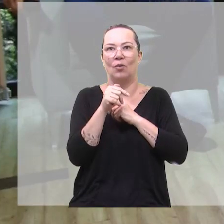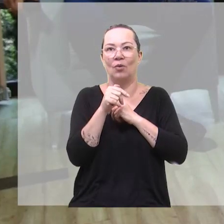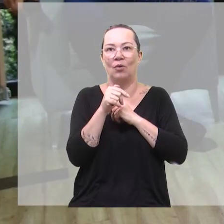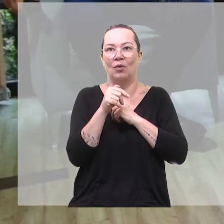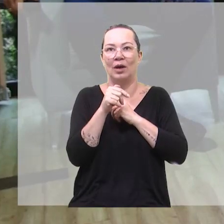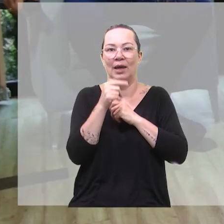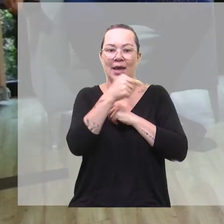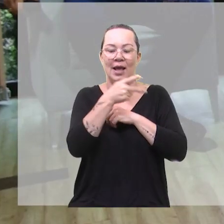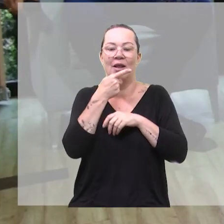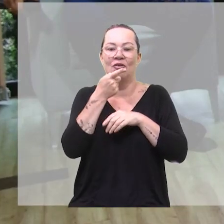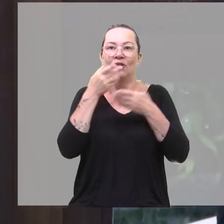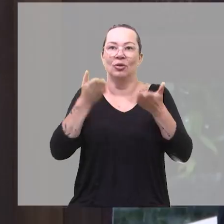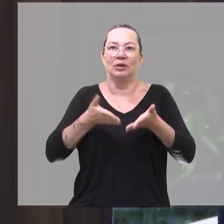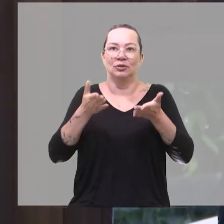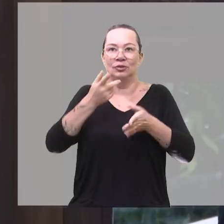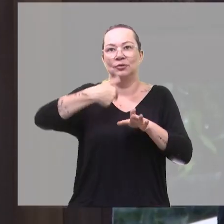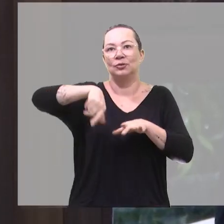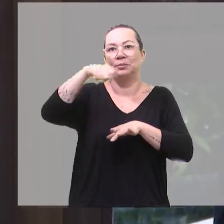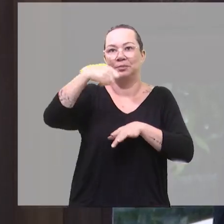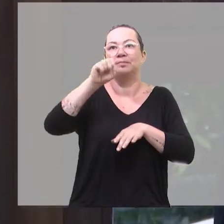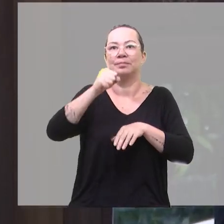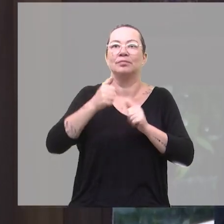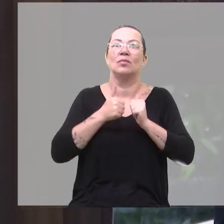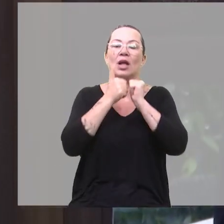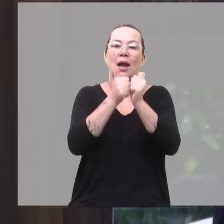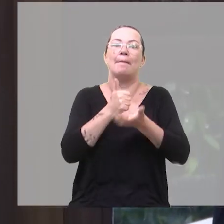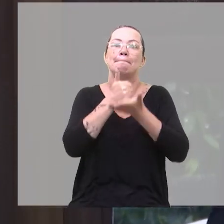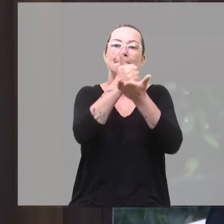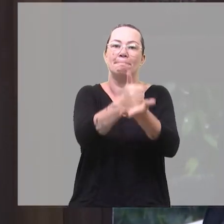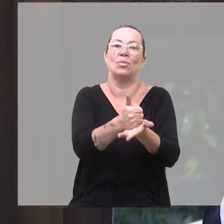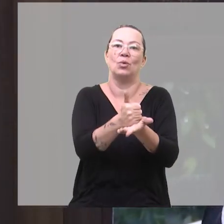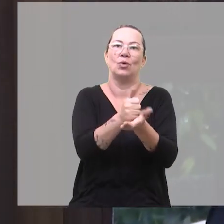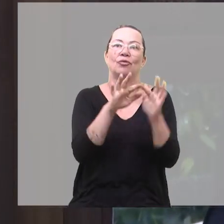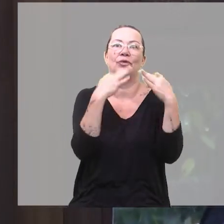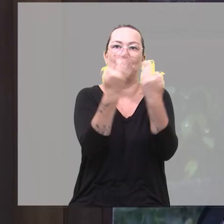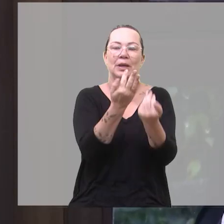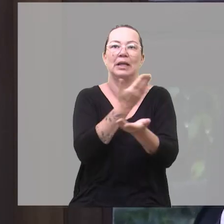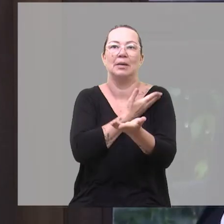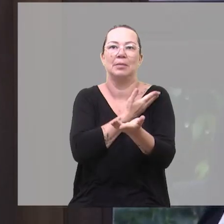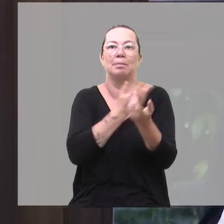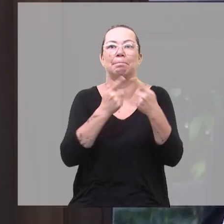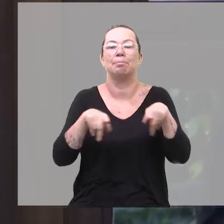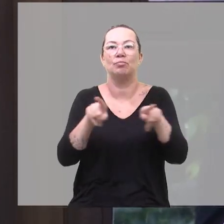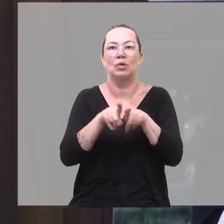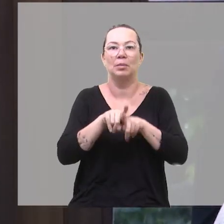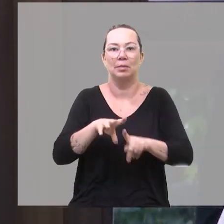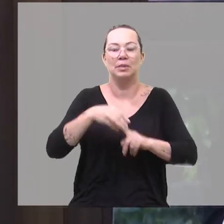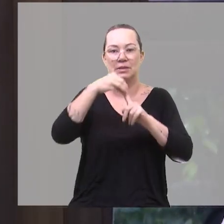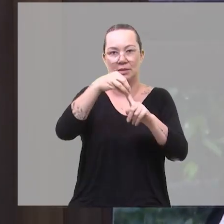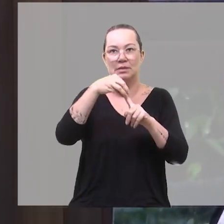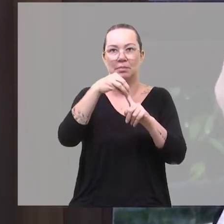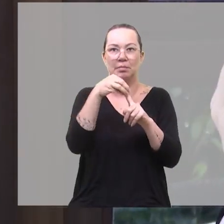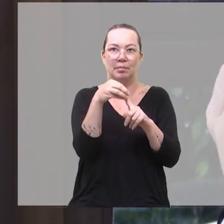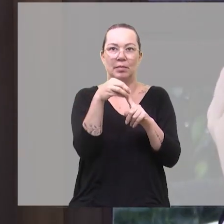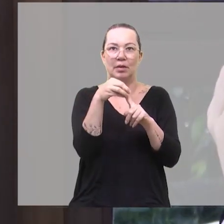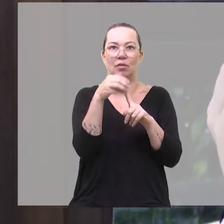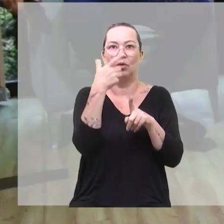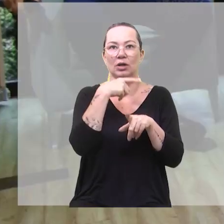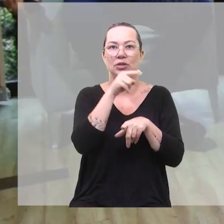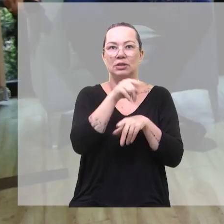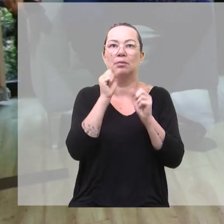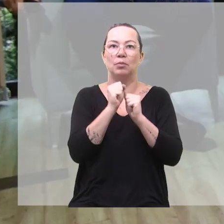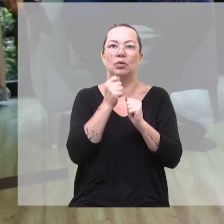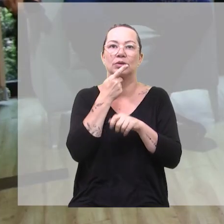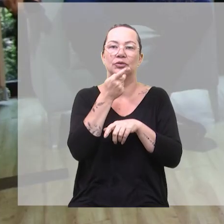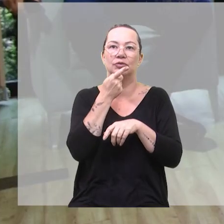da minha colega, que a gente precisa de rede de apoio enquanto família, enquanto amigos, mas mais do que tudo, e aí também acho que o seu Reis